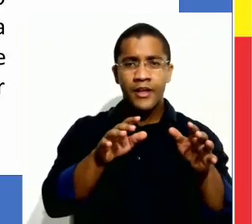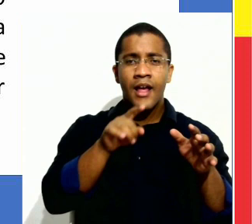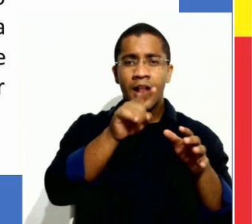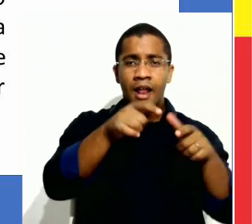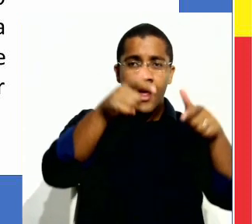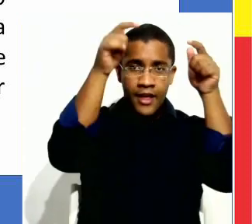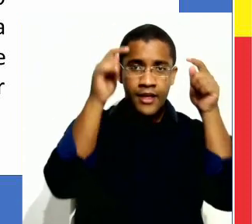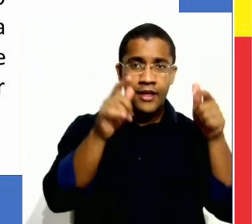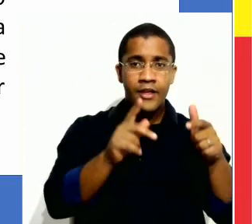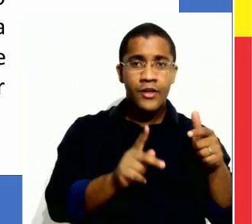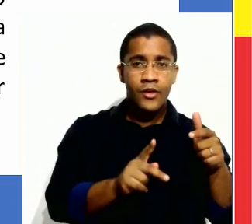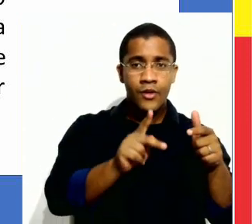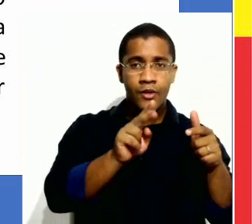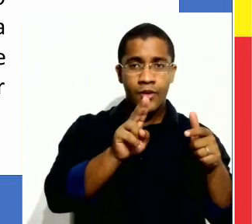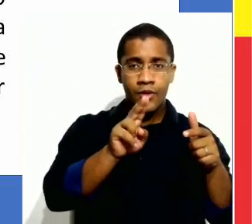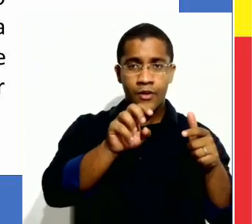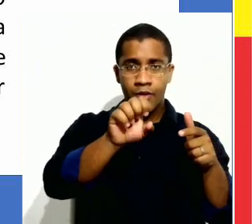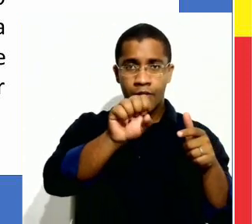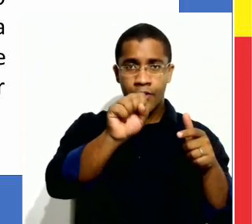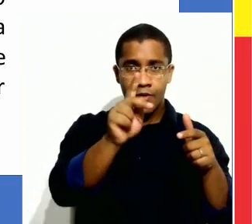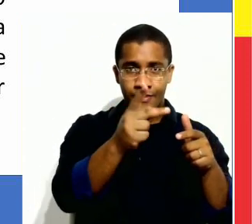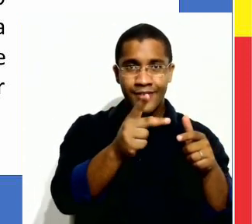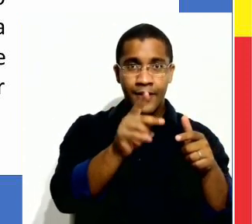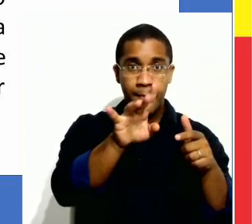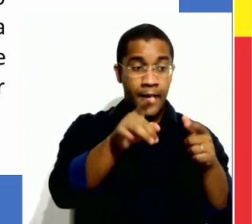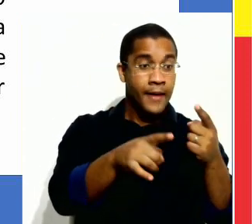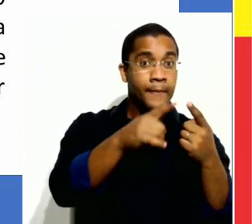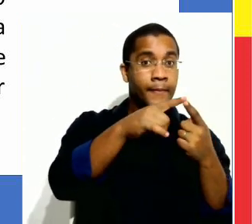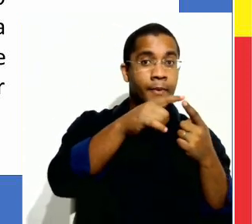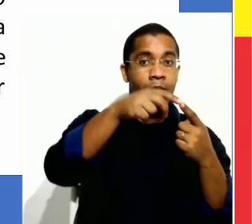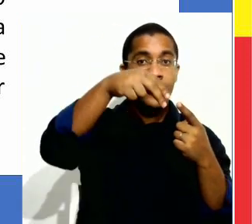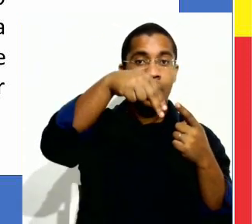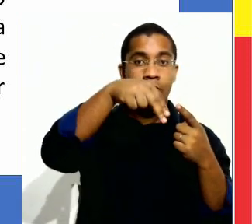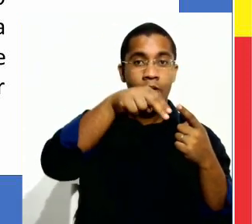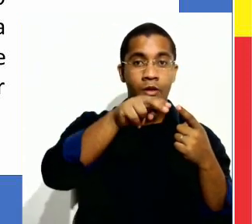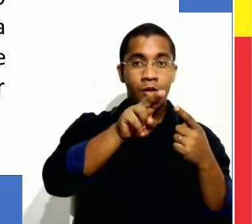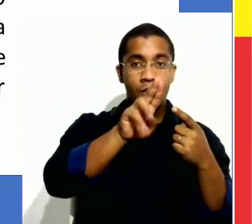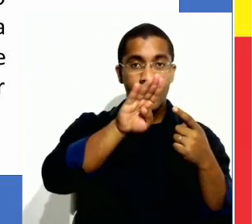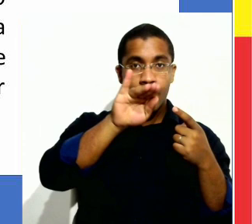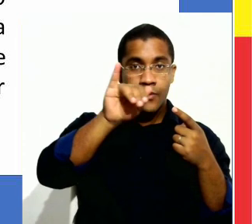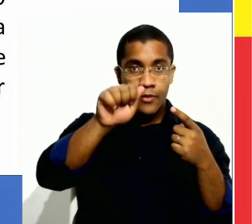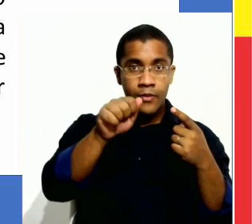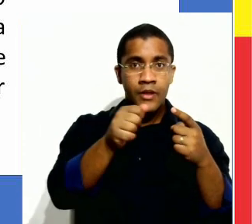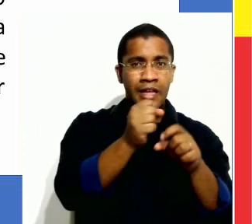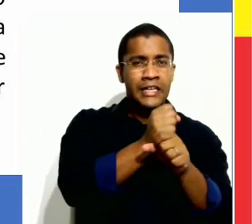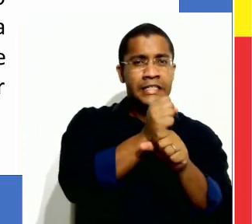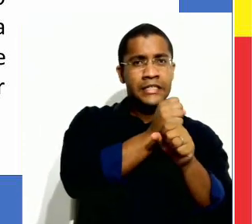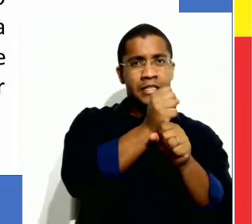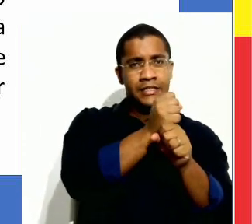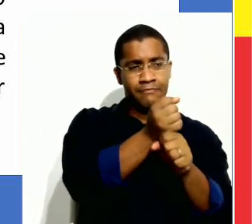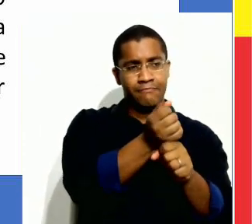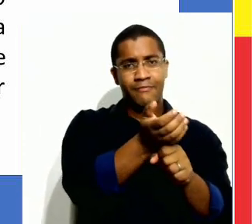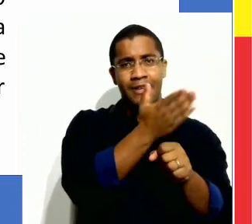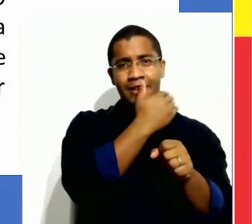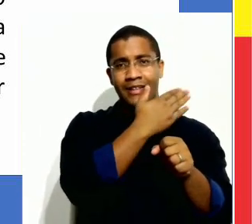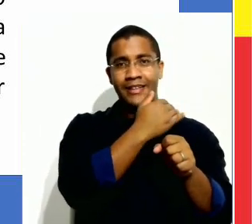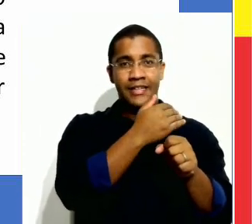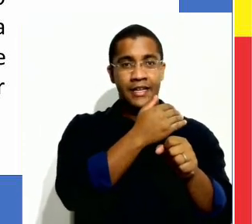né? Então, a civilização núbia surgiu por volta de 4.000 anos